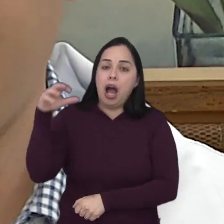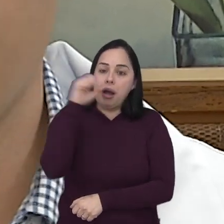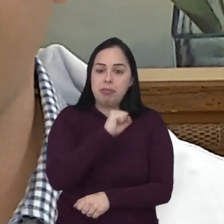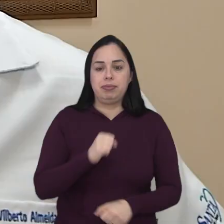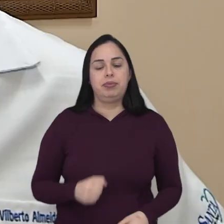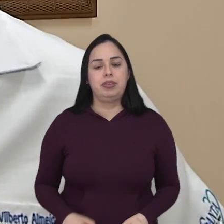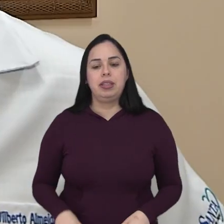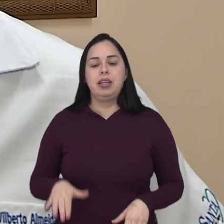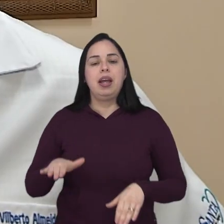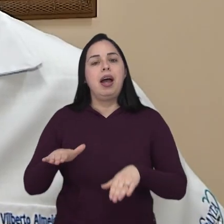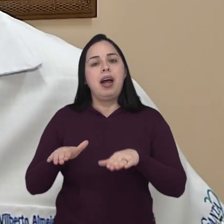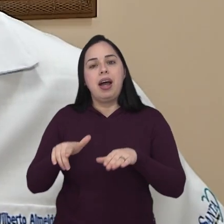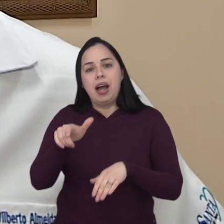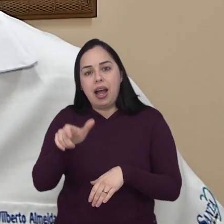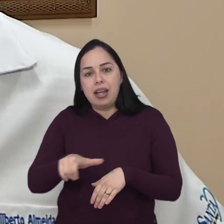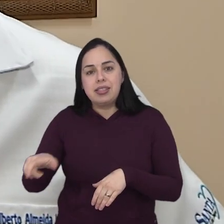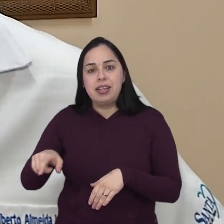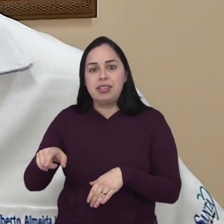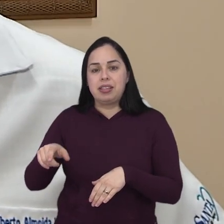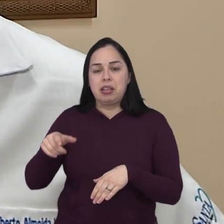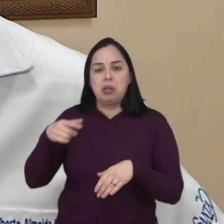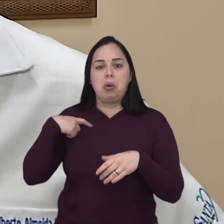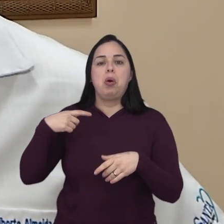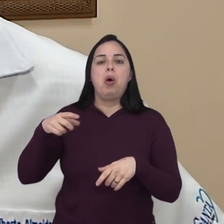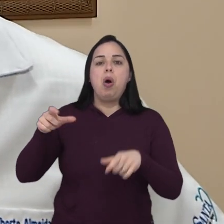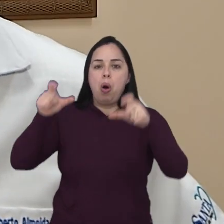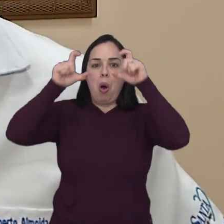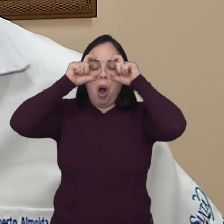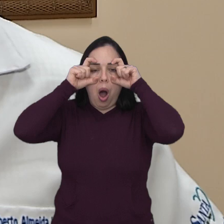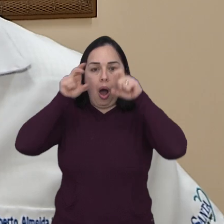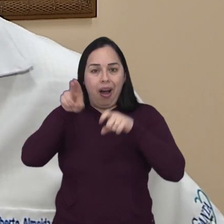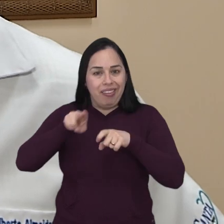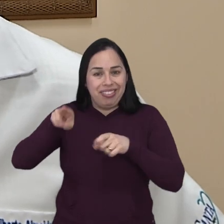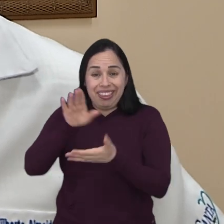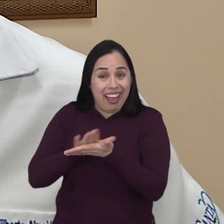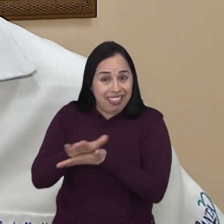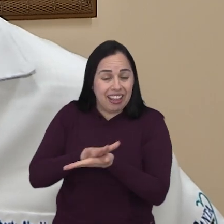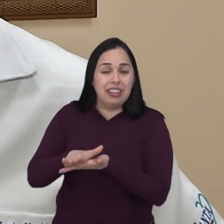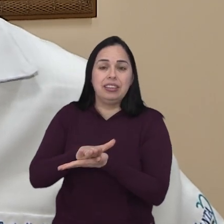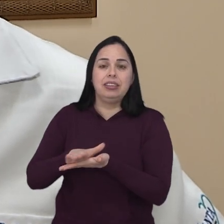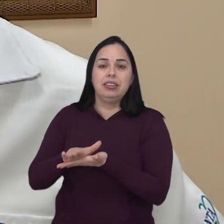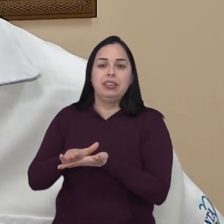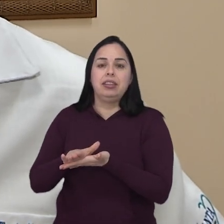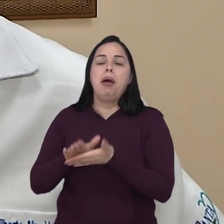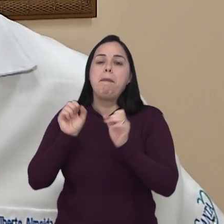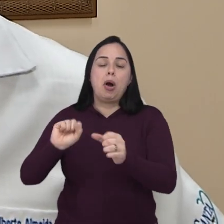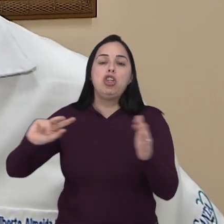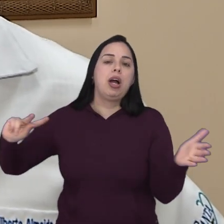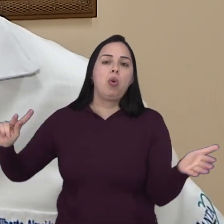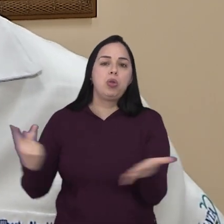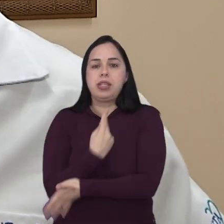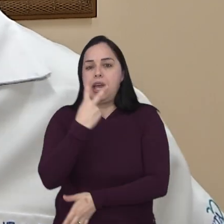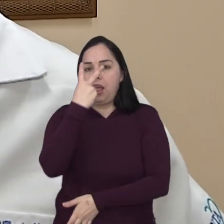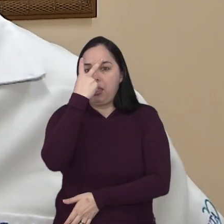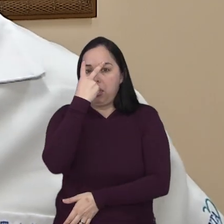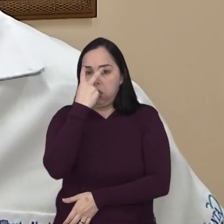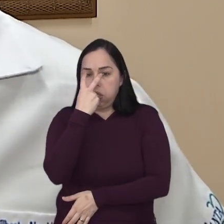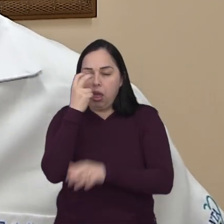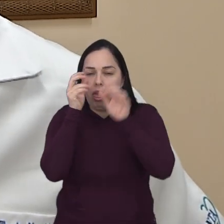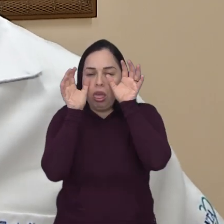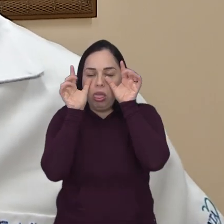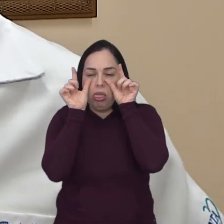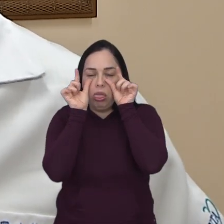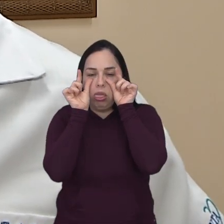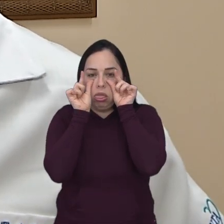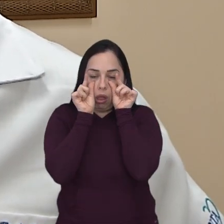de vida. Essa criança, sem estar usando o óculos, ela pode evoluir para um quadro de ambliopia, que é não uma cegueira,